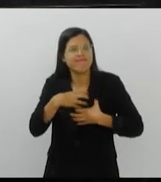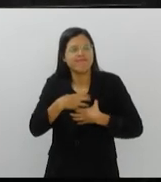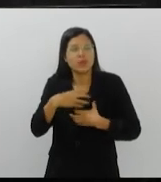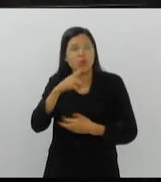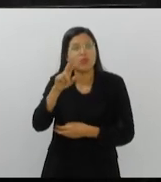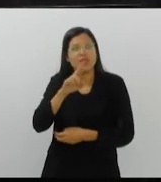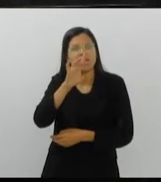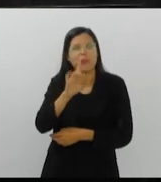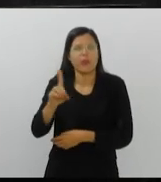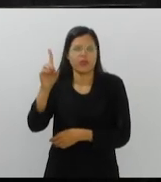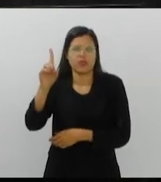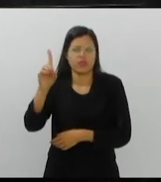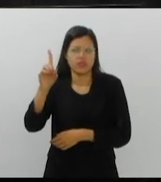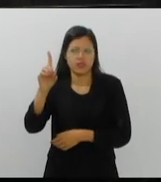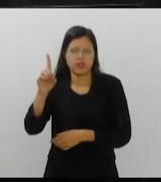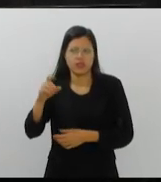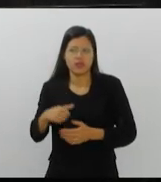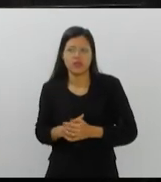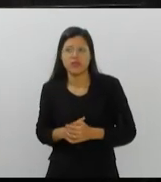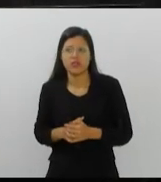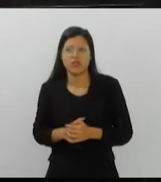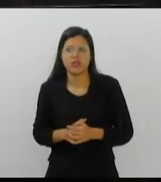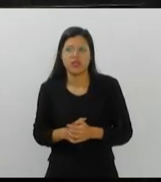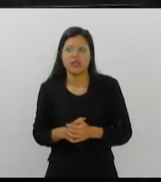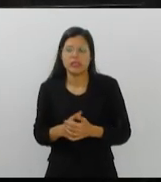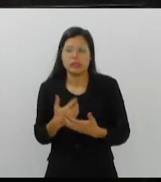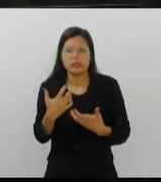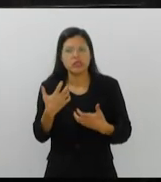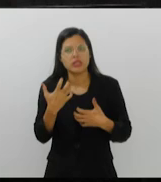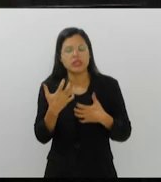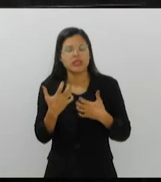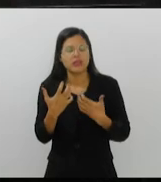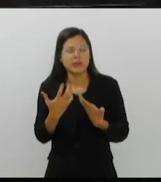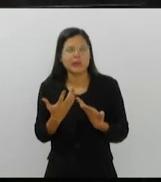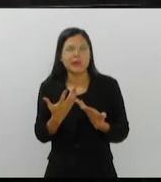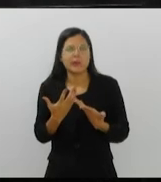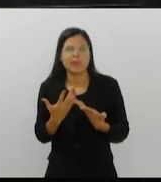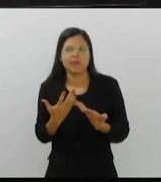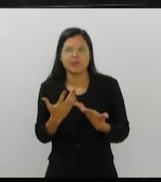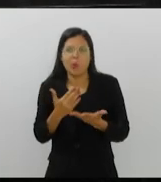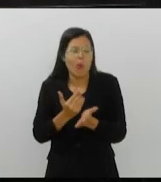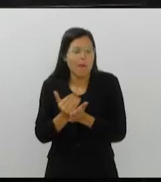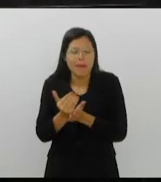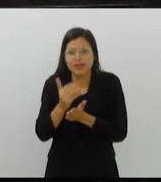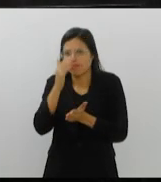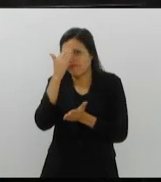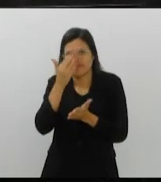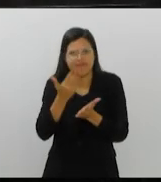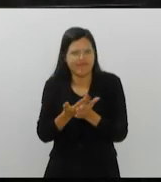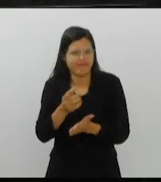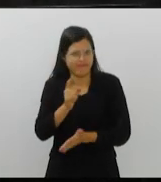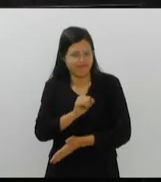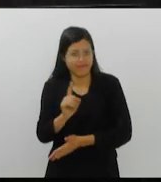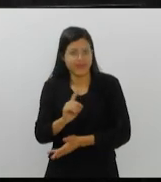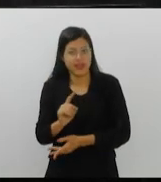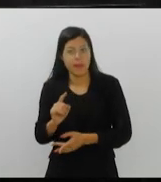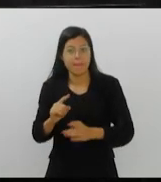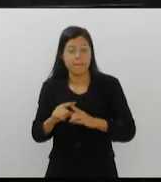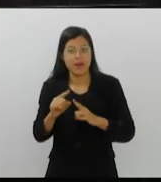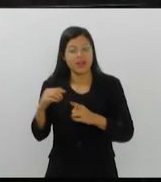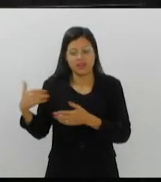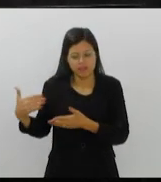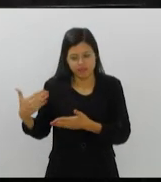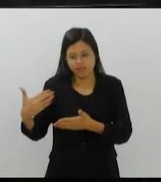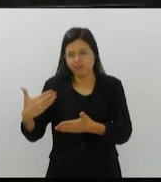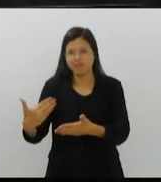em mim. E isso mexeu muito com o meu brilho, eu sinceramente, de começo eu não acreditei, mas com o tempo eu vi que